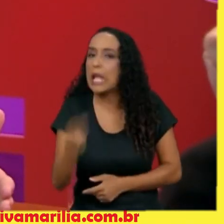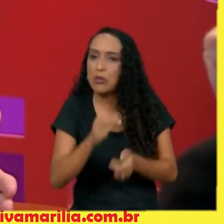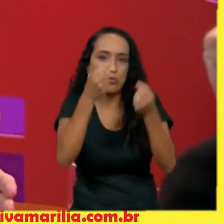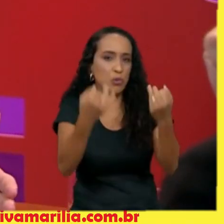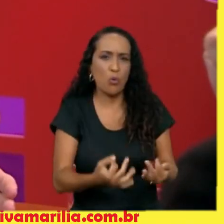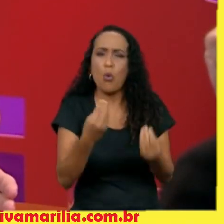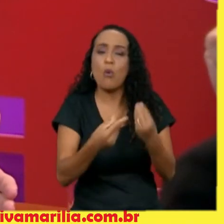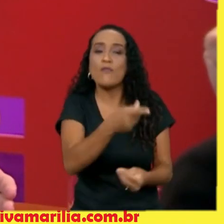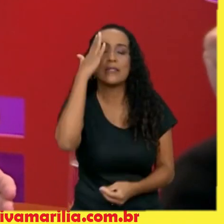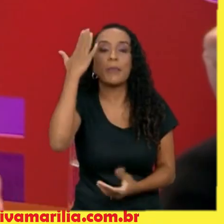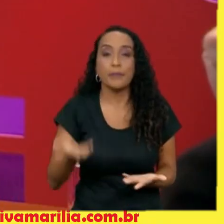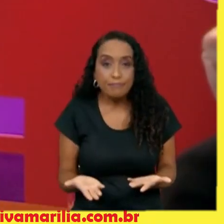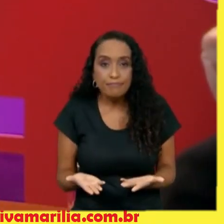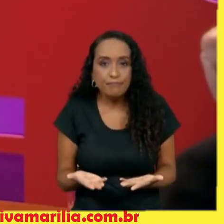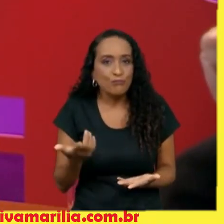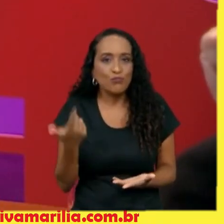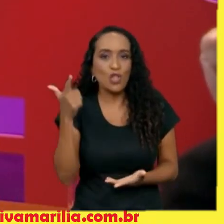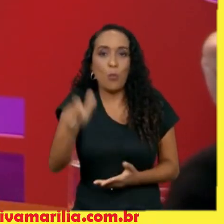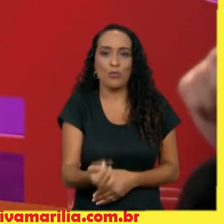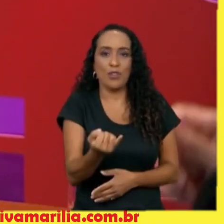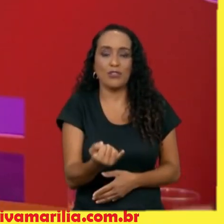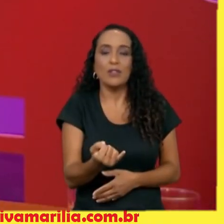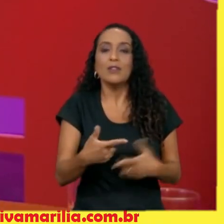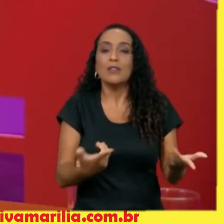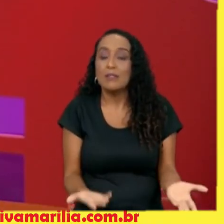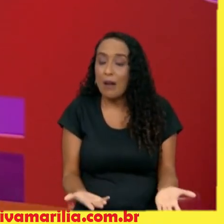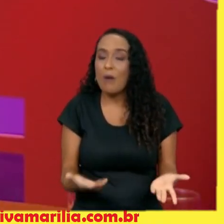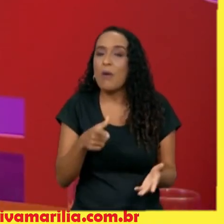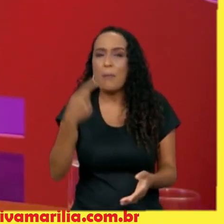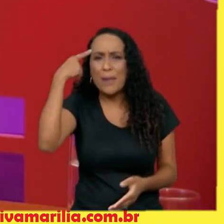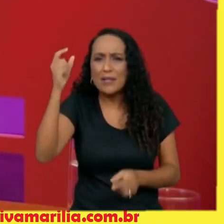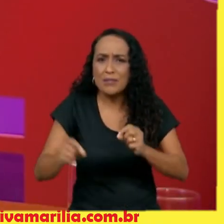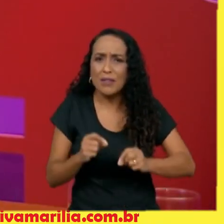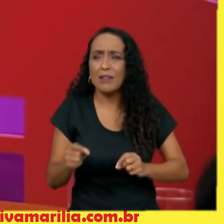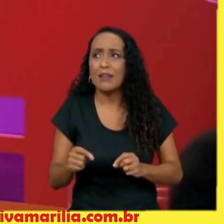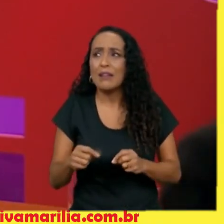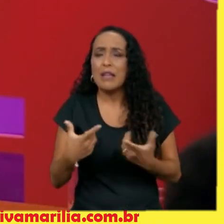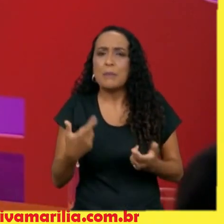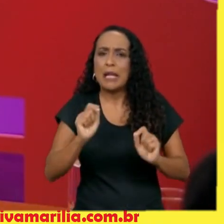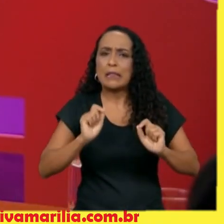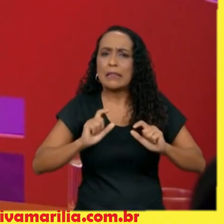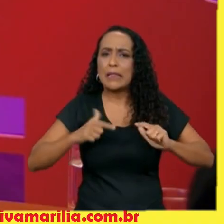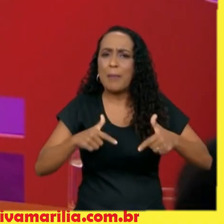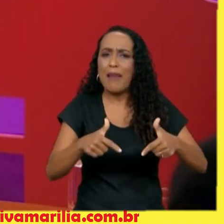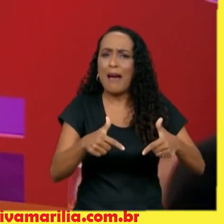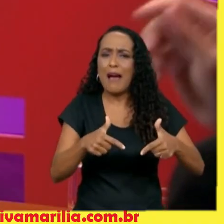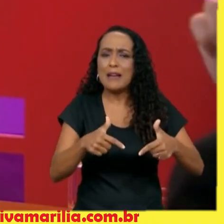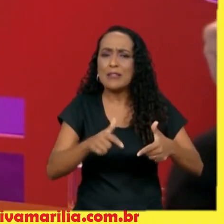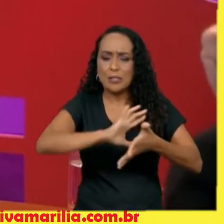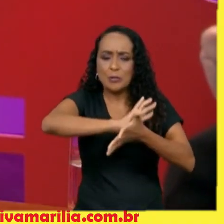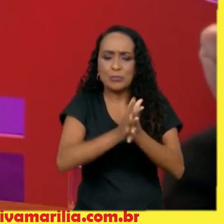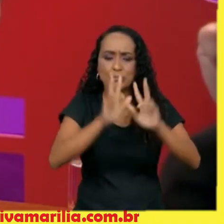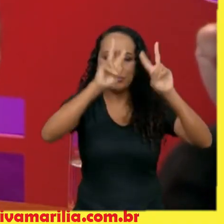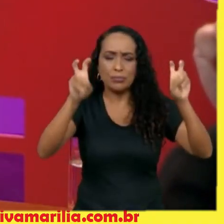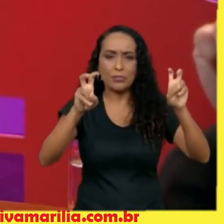não tem nenhuma chance. Né? E ele tem o quê? E aí ele tem que trabalhar essa humilhação que ele sente,